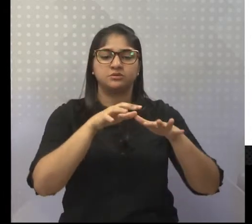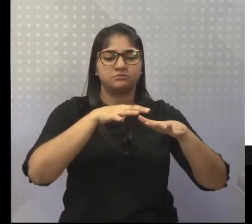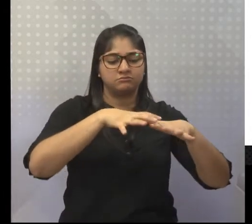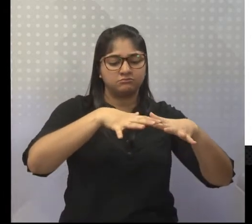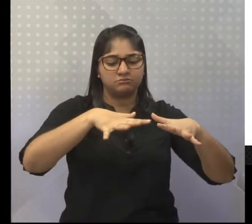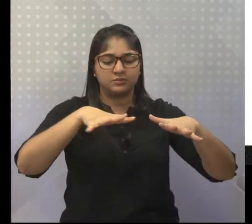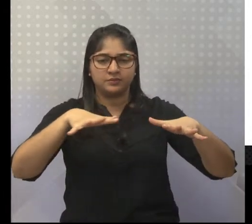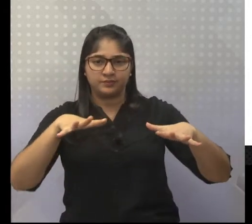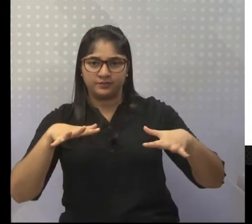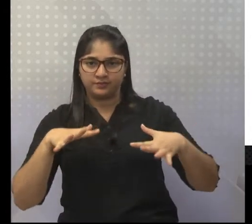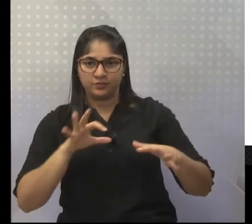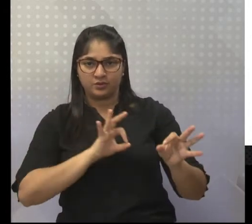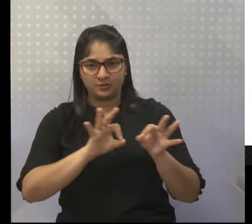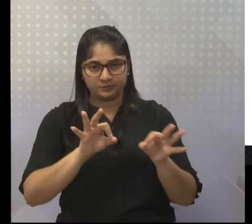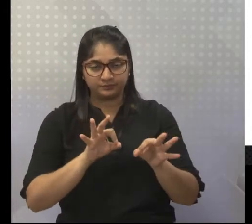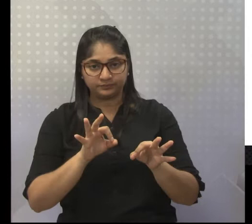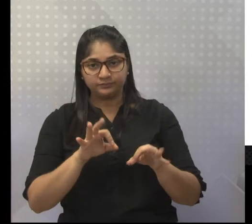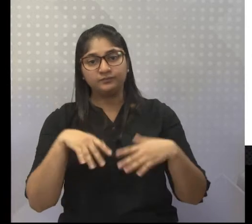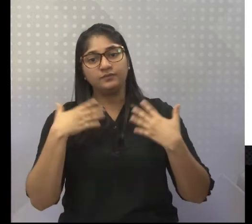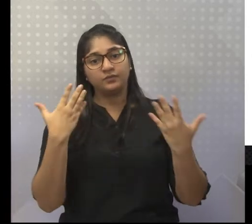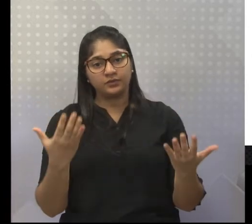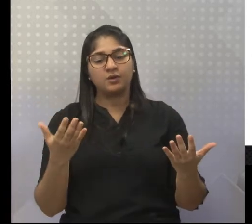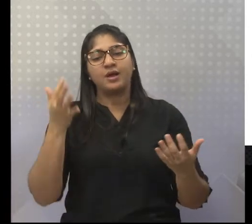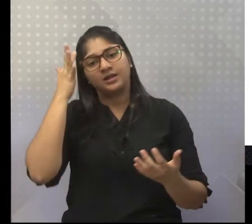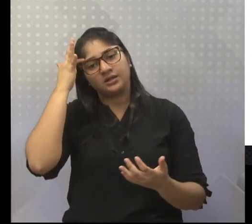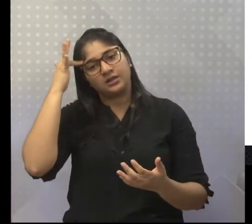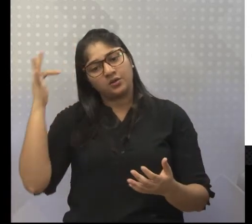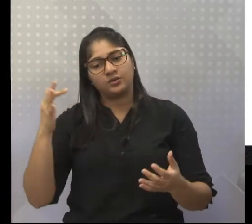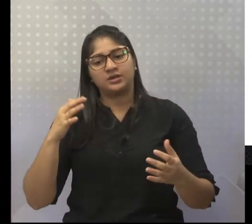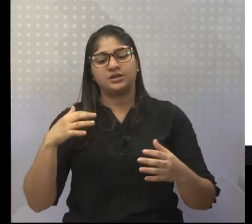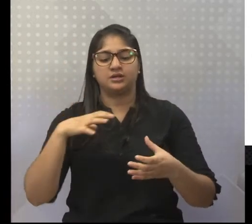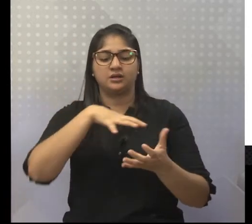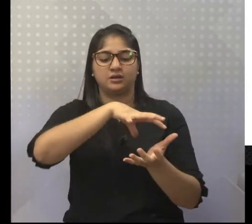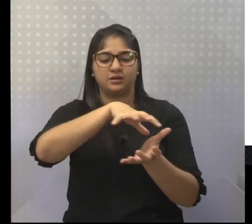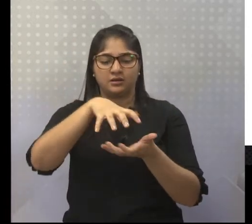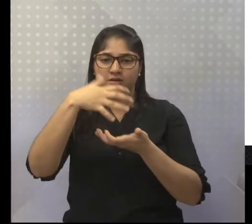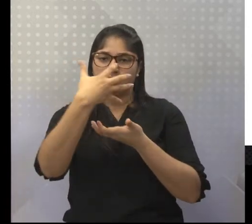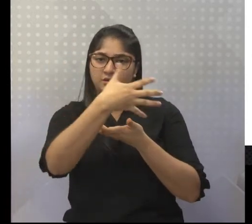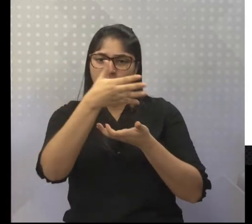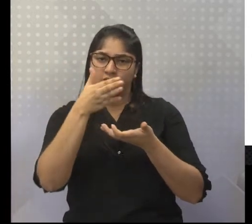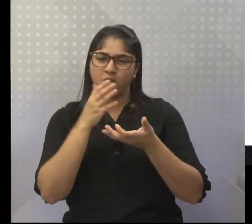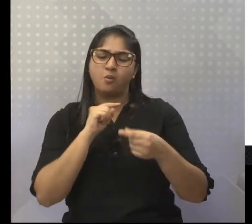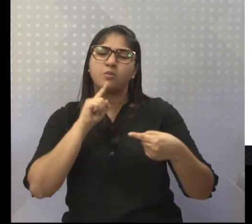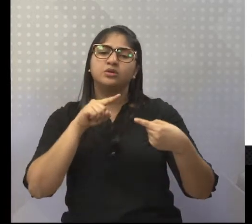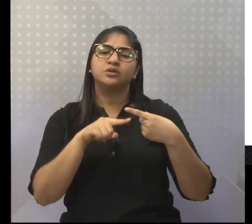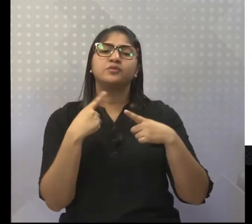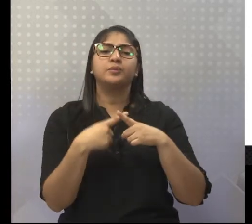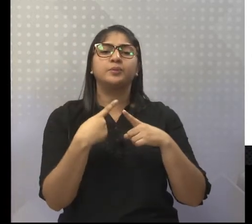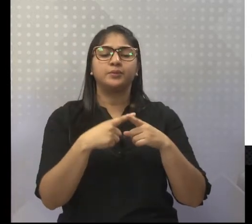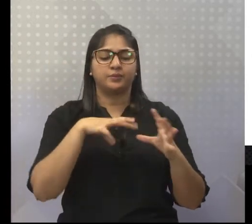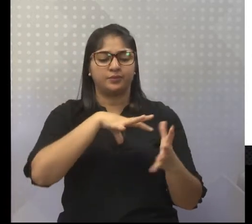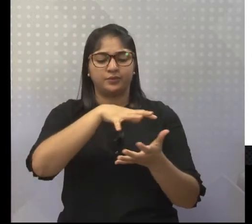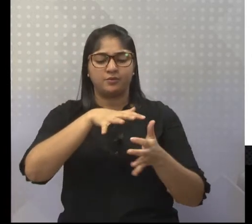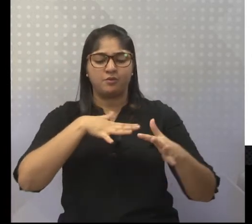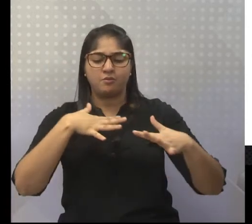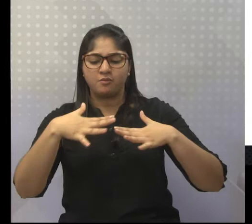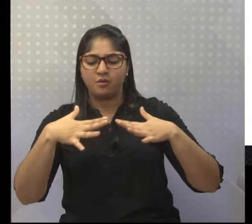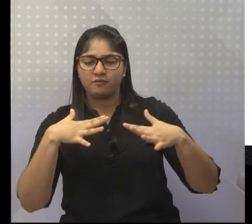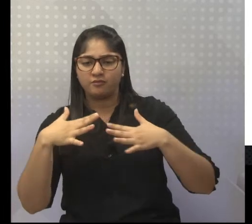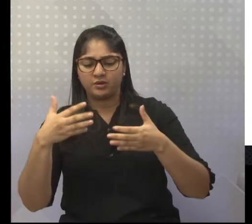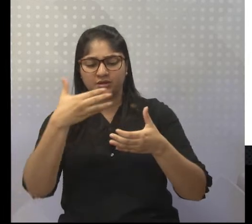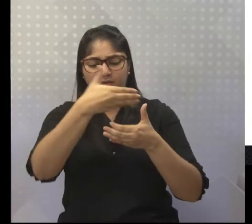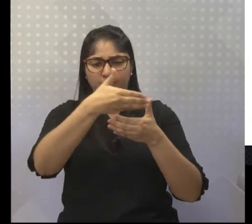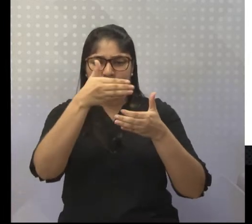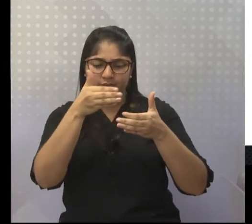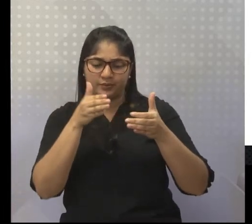foto aí a teoria da tectônica de placas vai tentar comprovar os motivos para que esses continentes é através